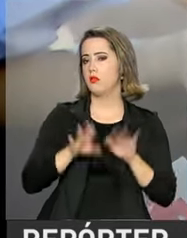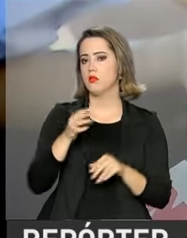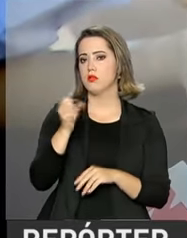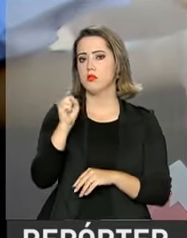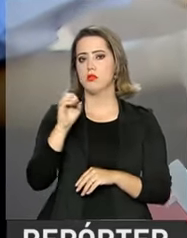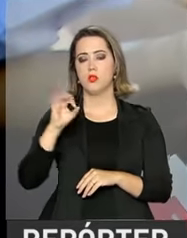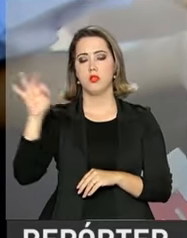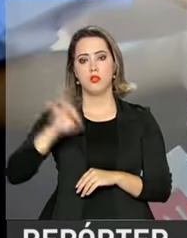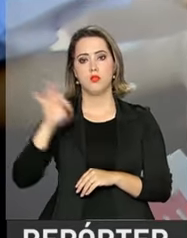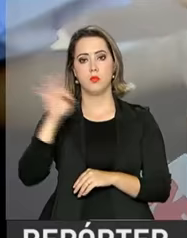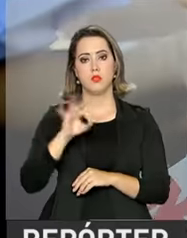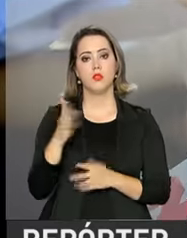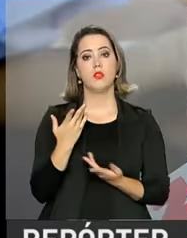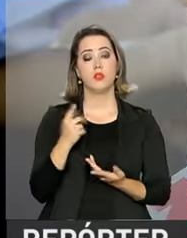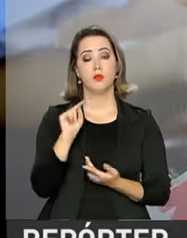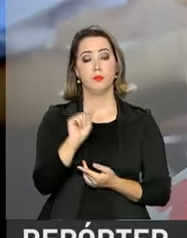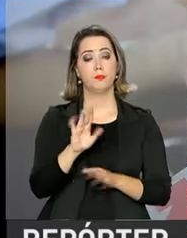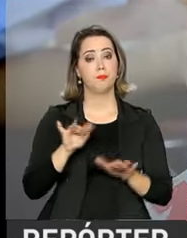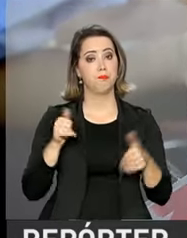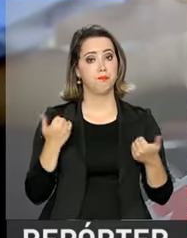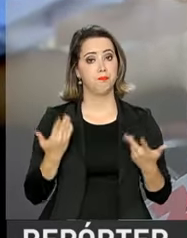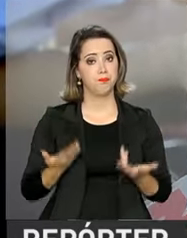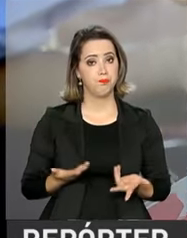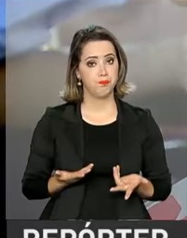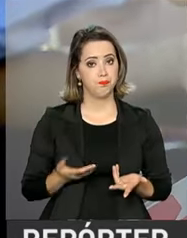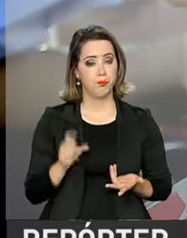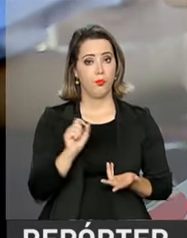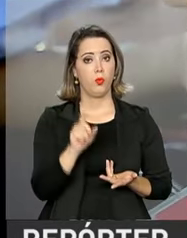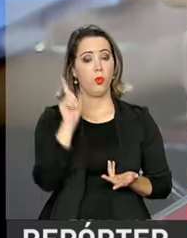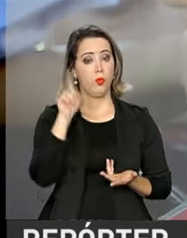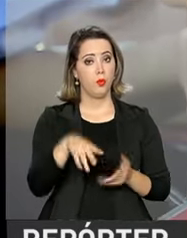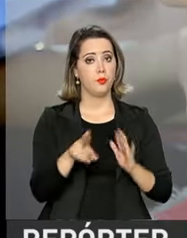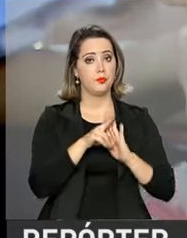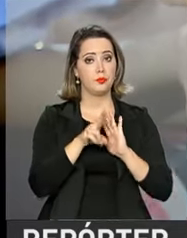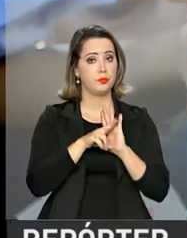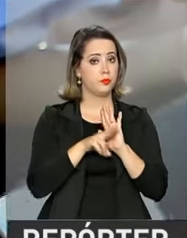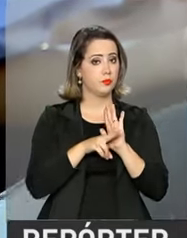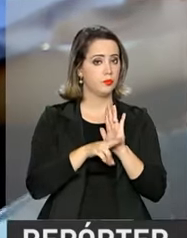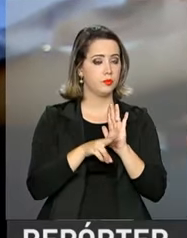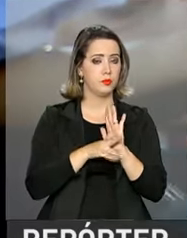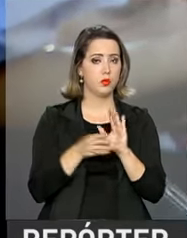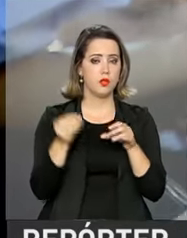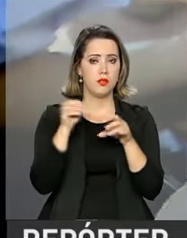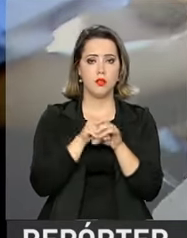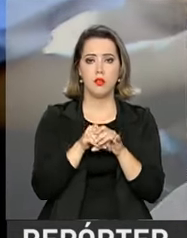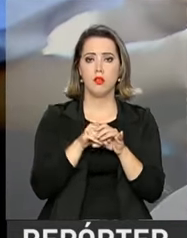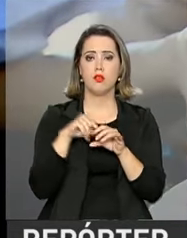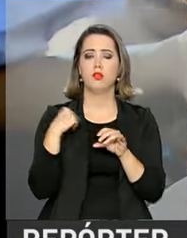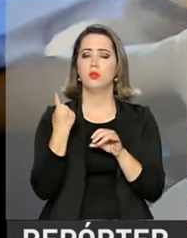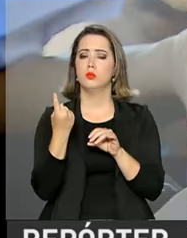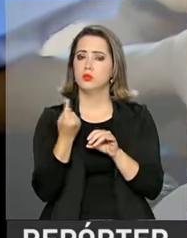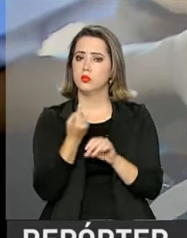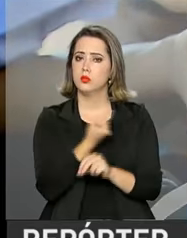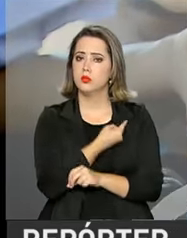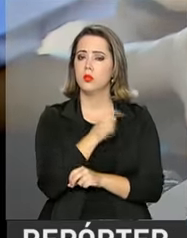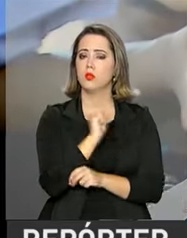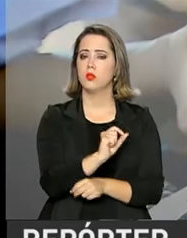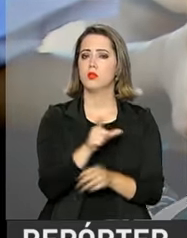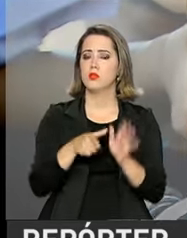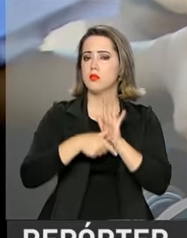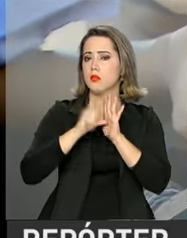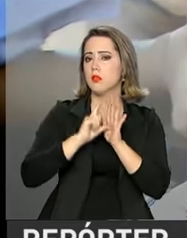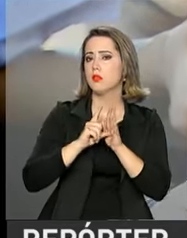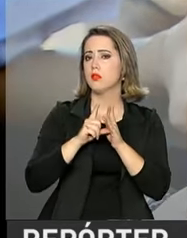80% portanto a reforma que está dentro dos parâmetros que nós